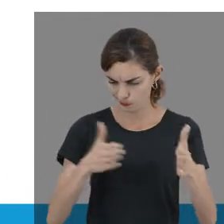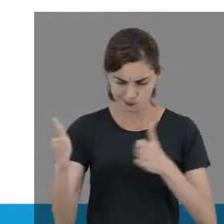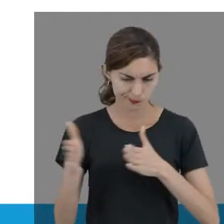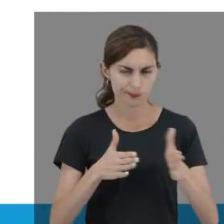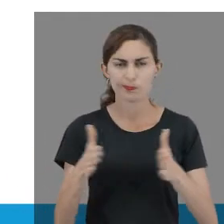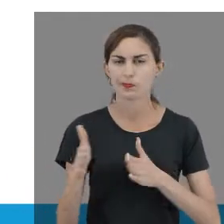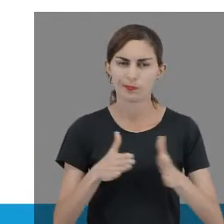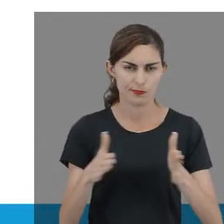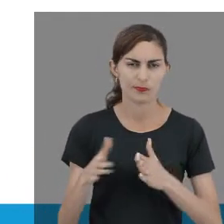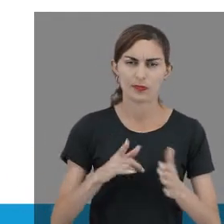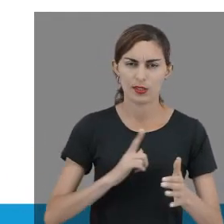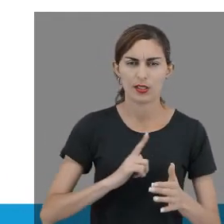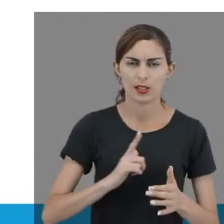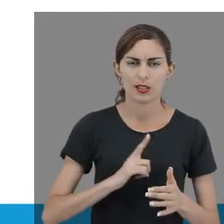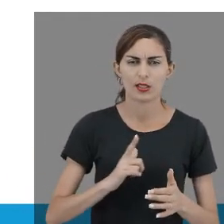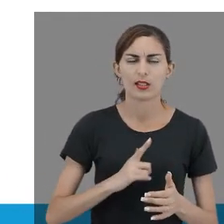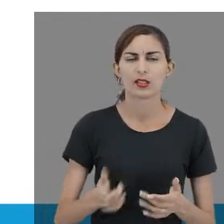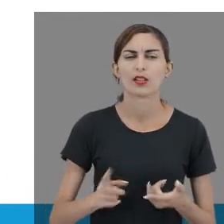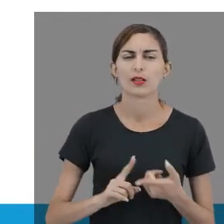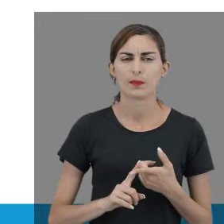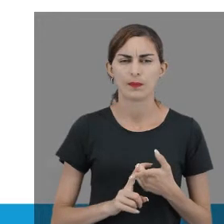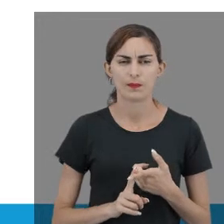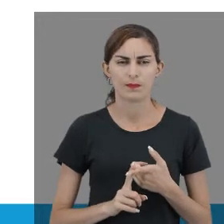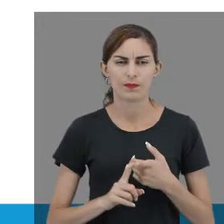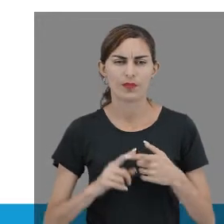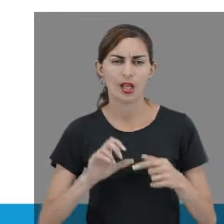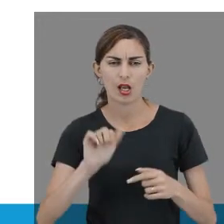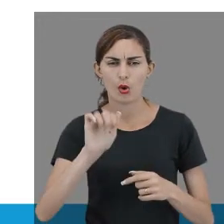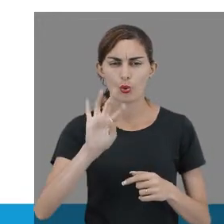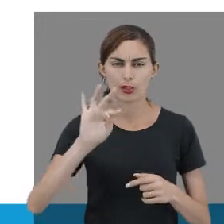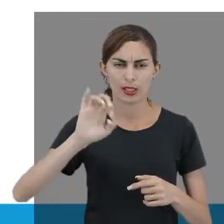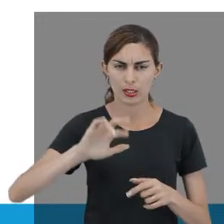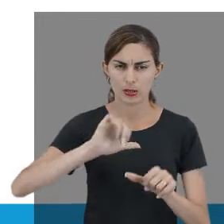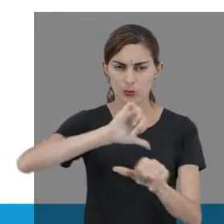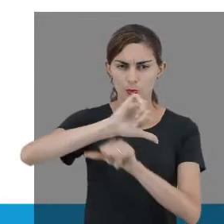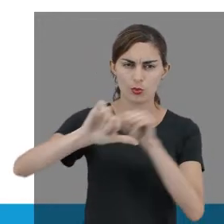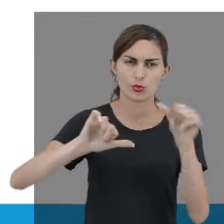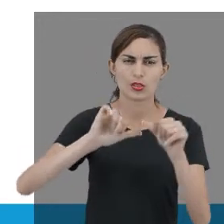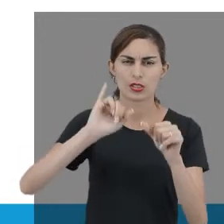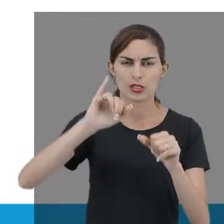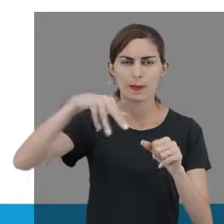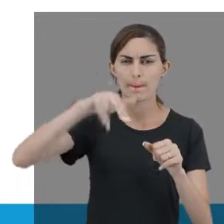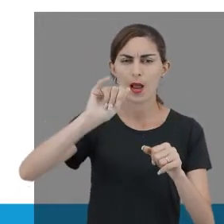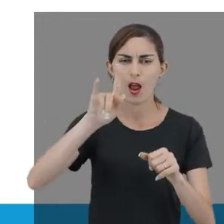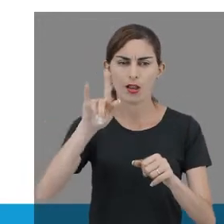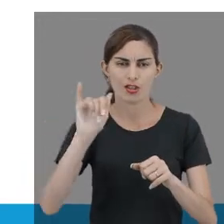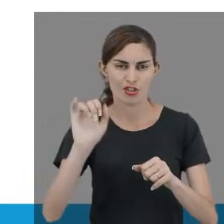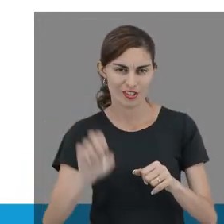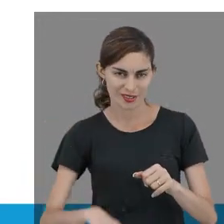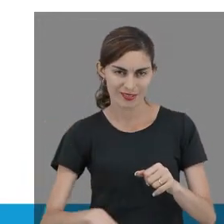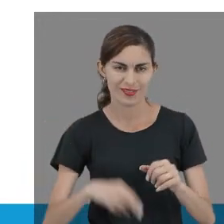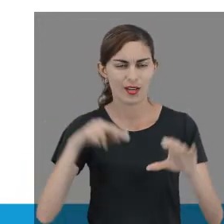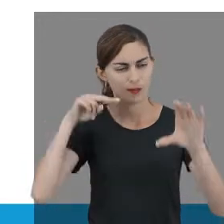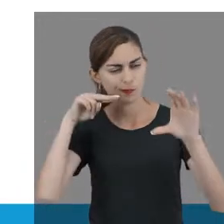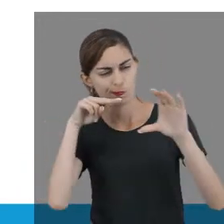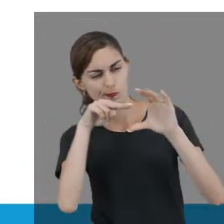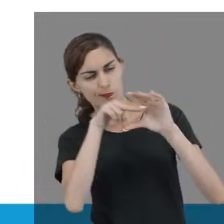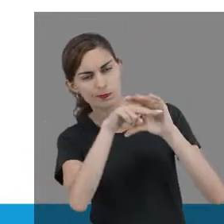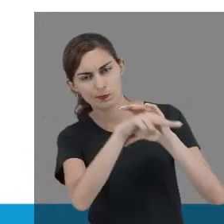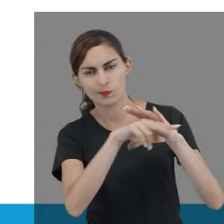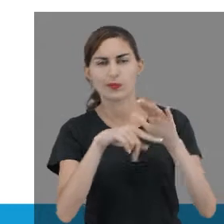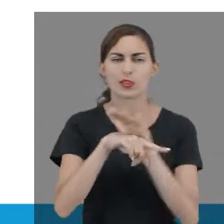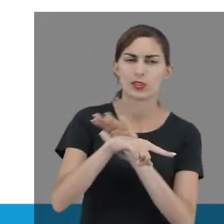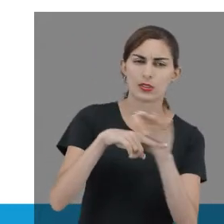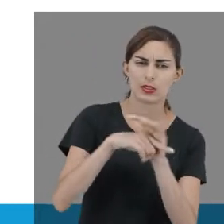desse livro que a gente passou para vocês baixarem, tem essas alterações bem detalhadas. Alterações do exame de imagem, então a